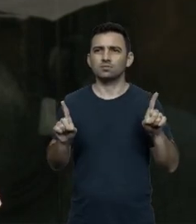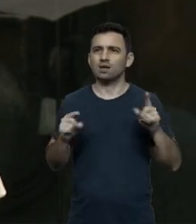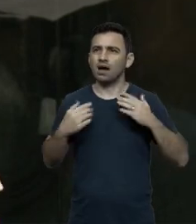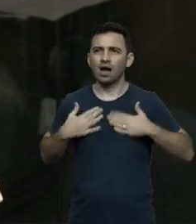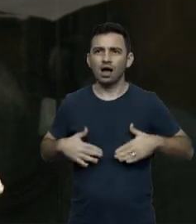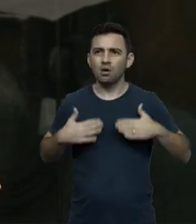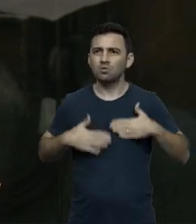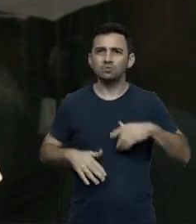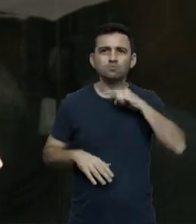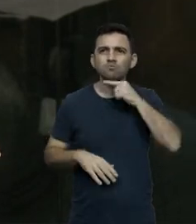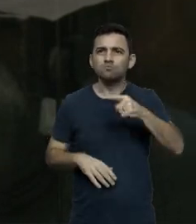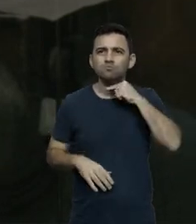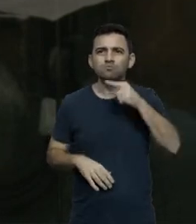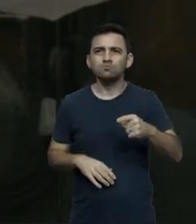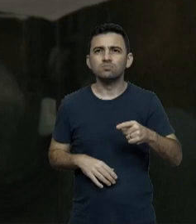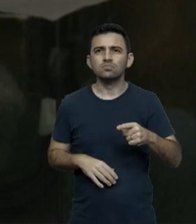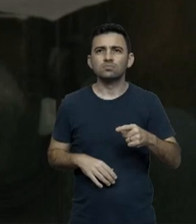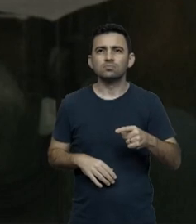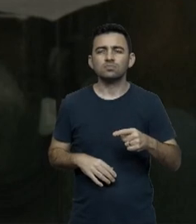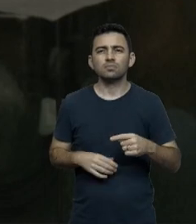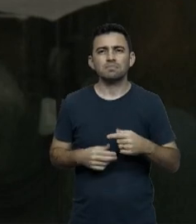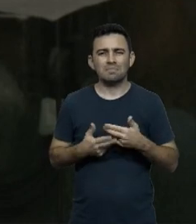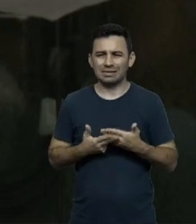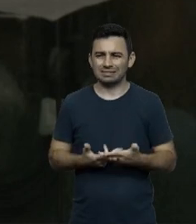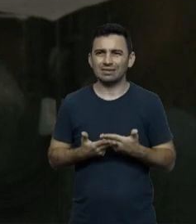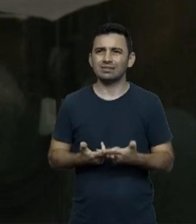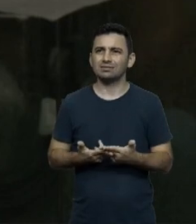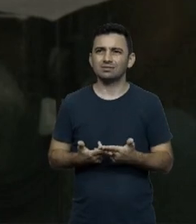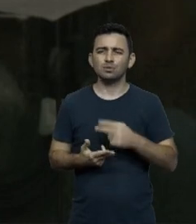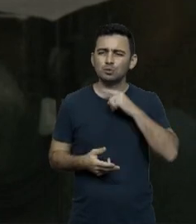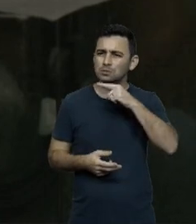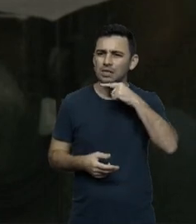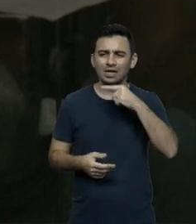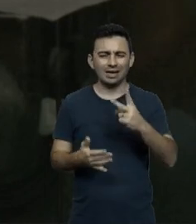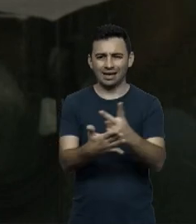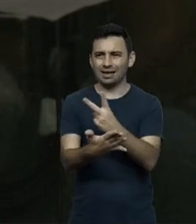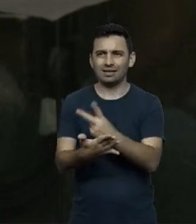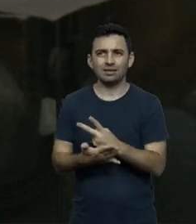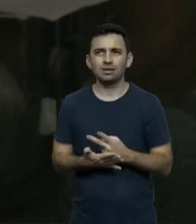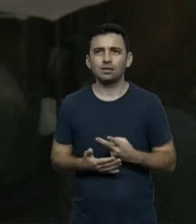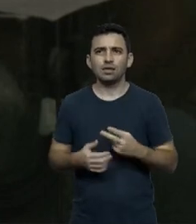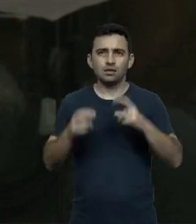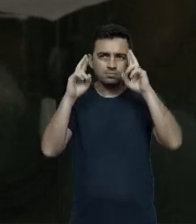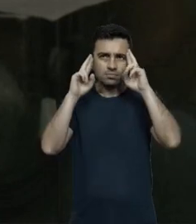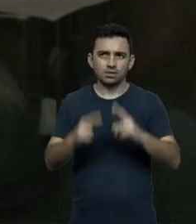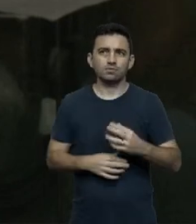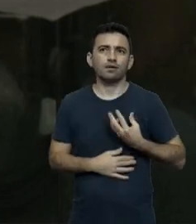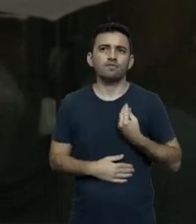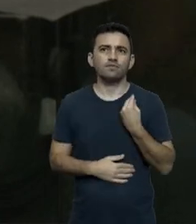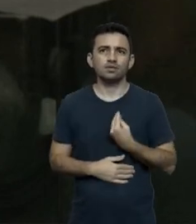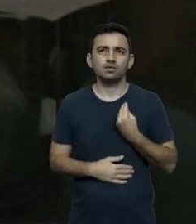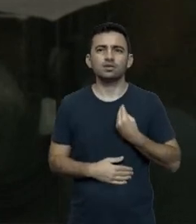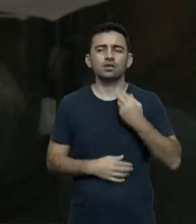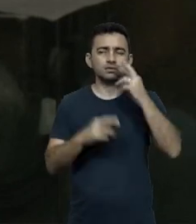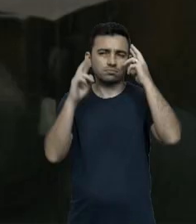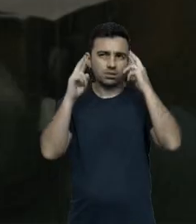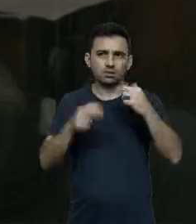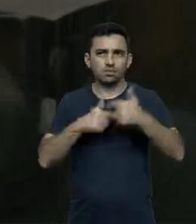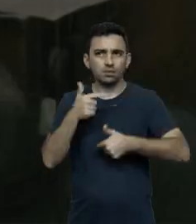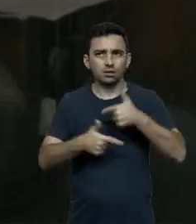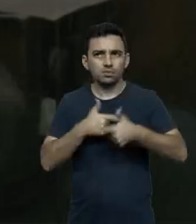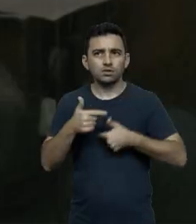mais para ter paciência diante de tanta injustiça respeito à Vida respeito ao trabalhador